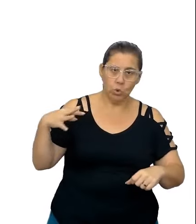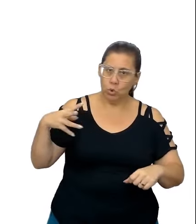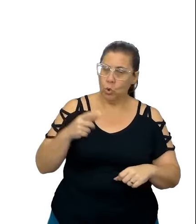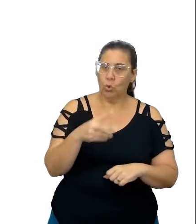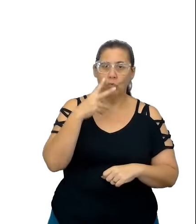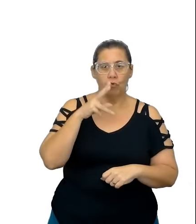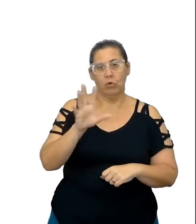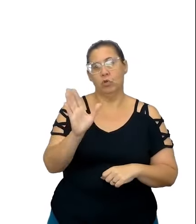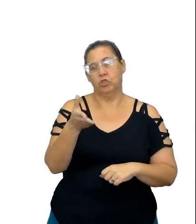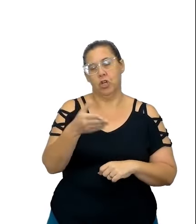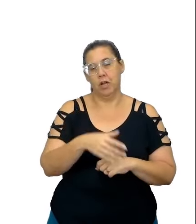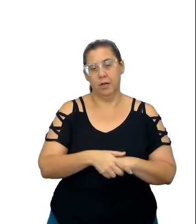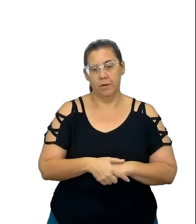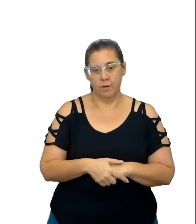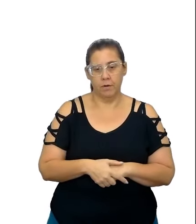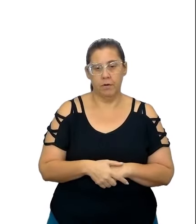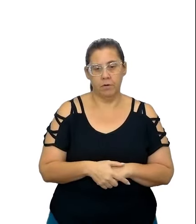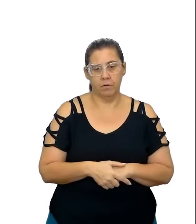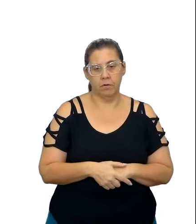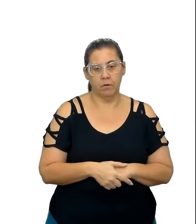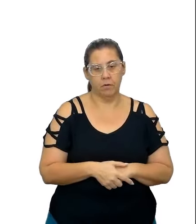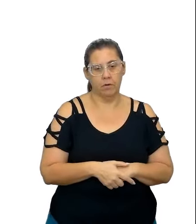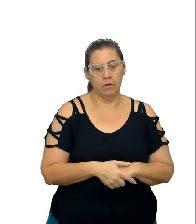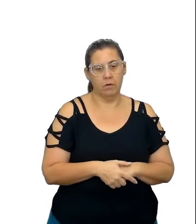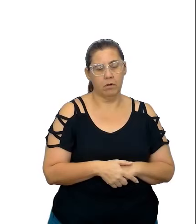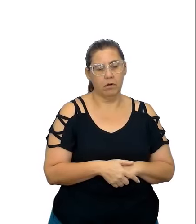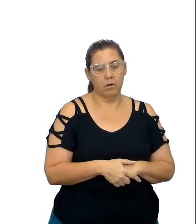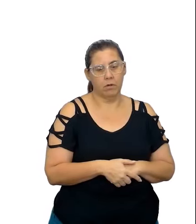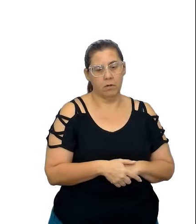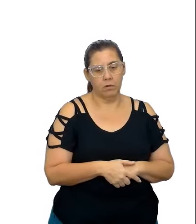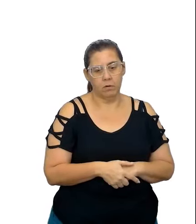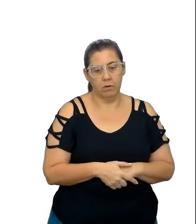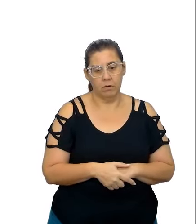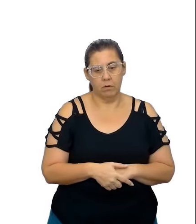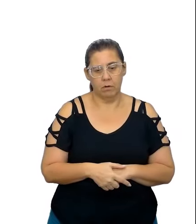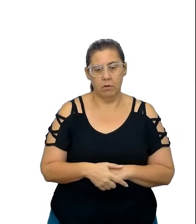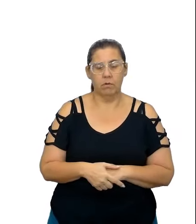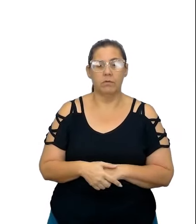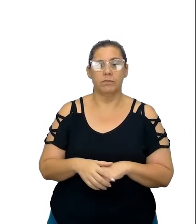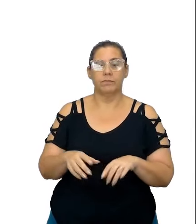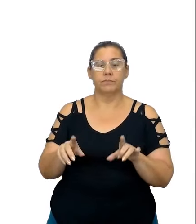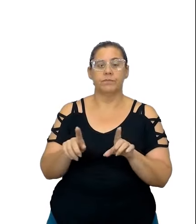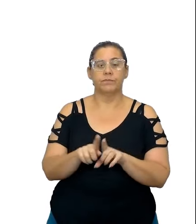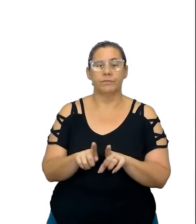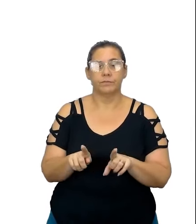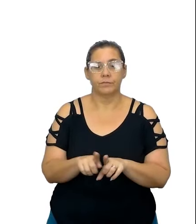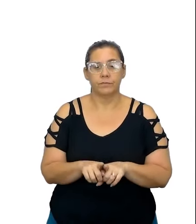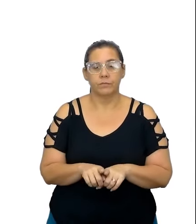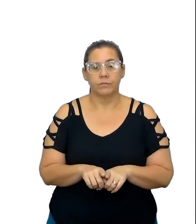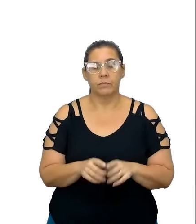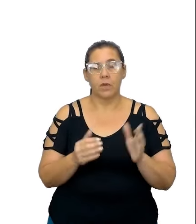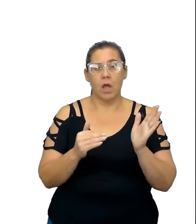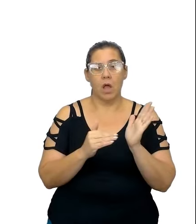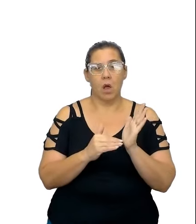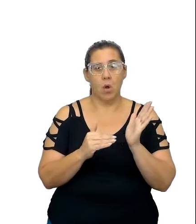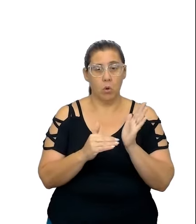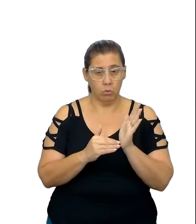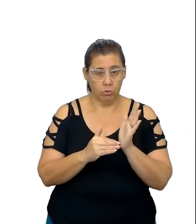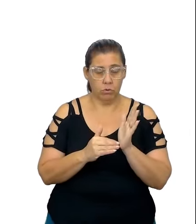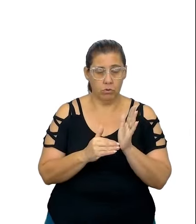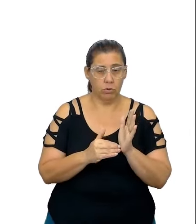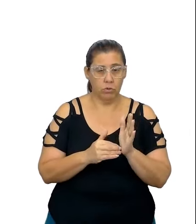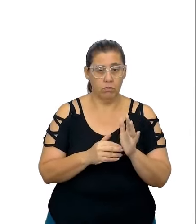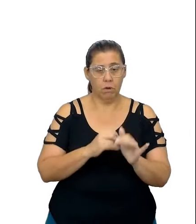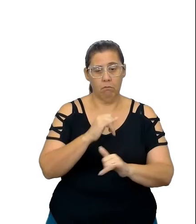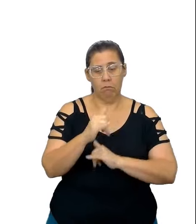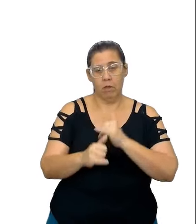meme. Os memes seguem um padrão comum, a repetição e a mutação. Esta última é compreendida no meme da internet